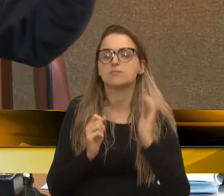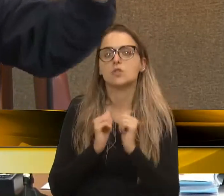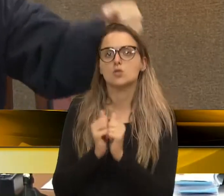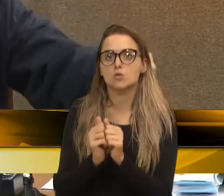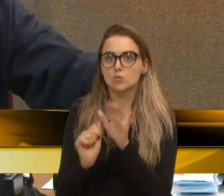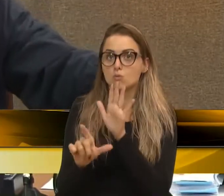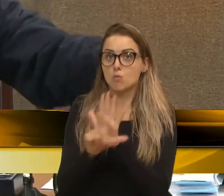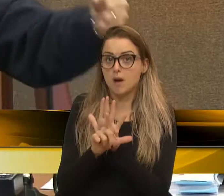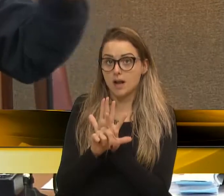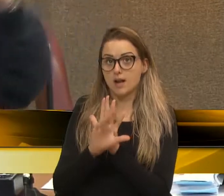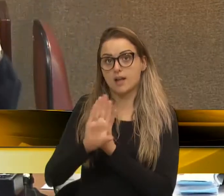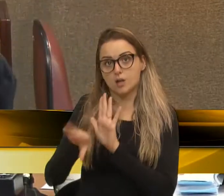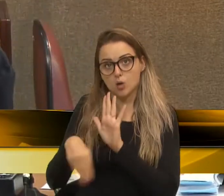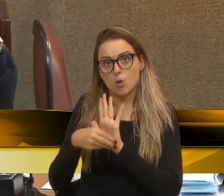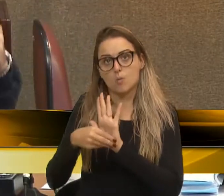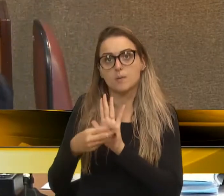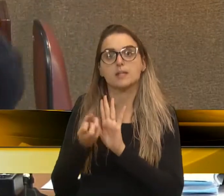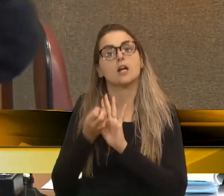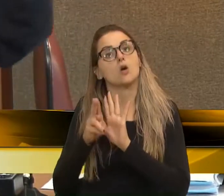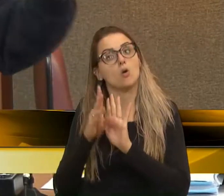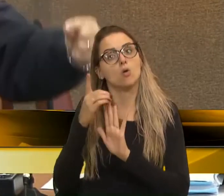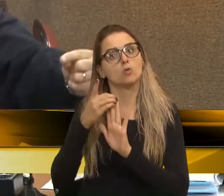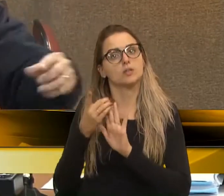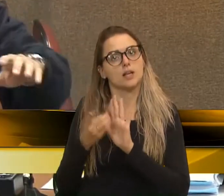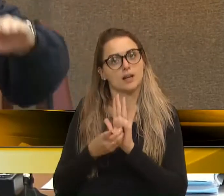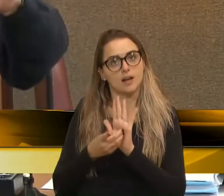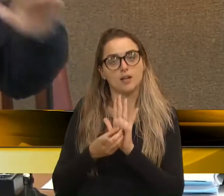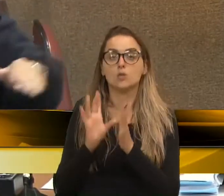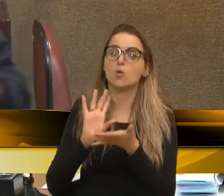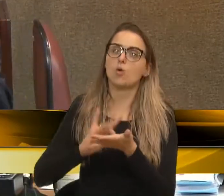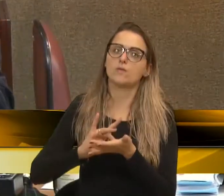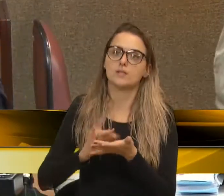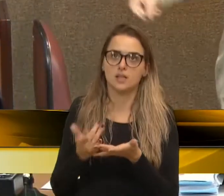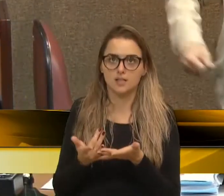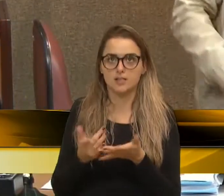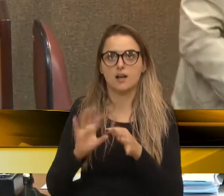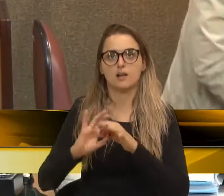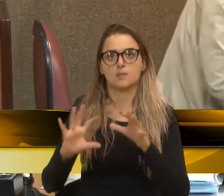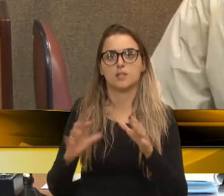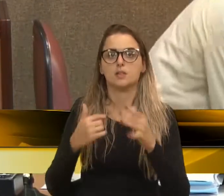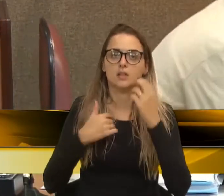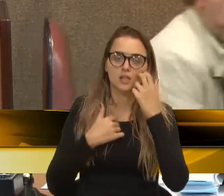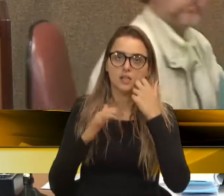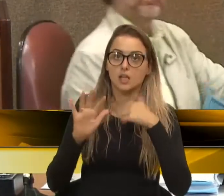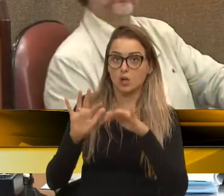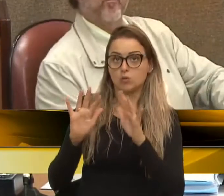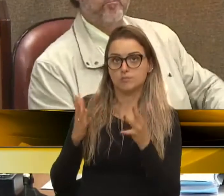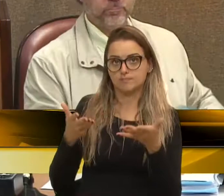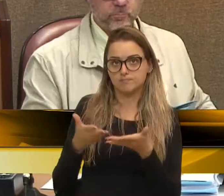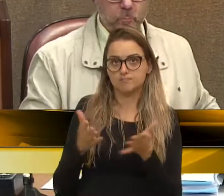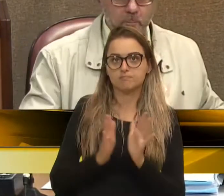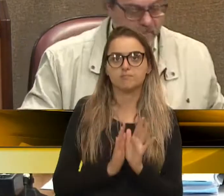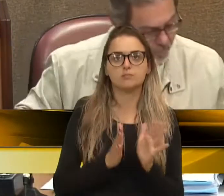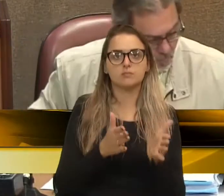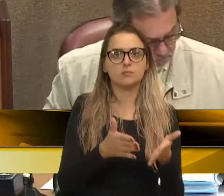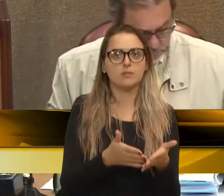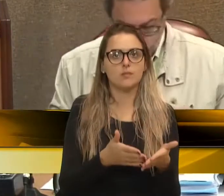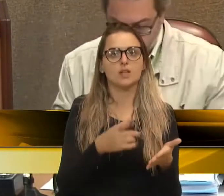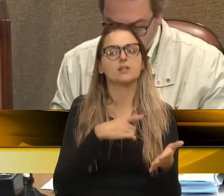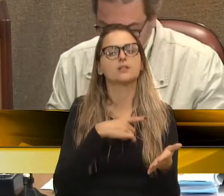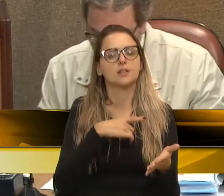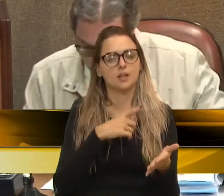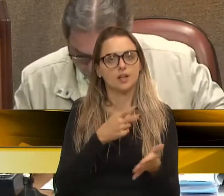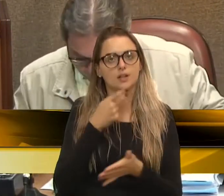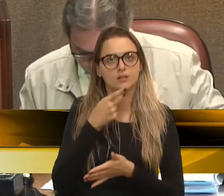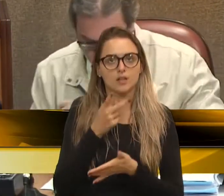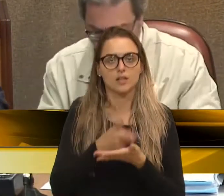lei ordinária ou de decreto, se regulamente. E por fim, finalizo, presidente, dizendo que a nossa comissão, ela tem